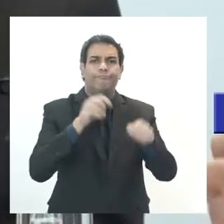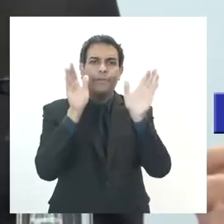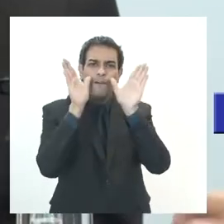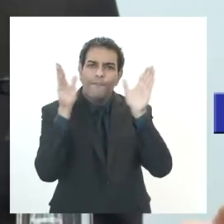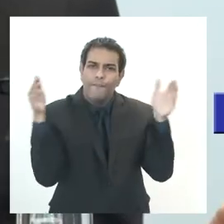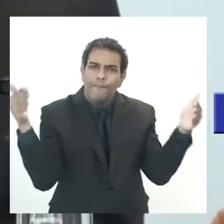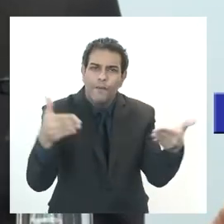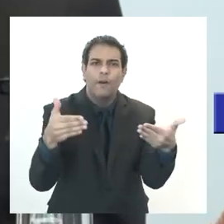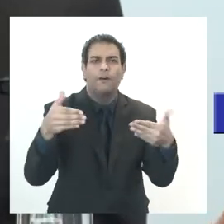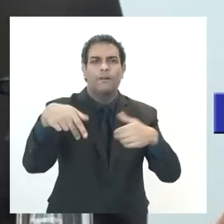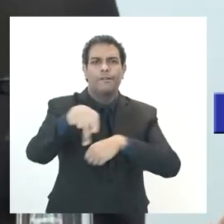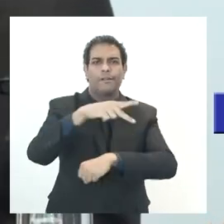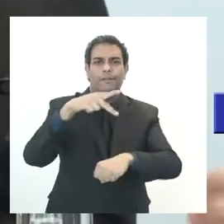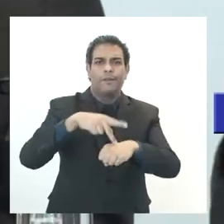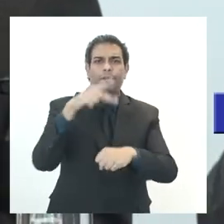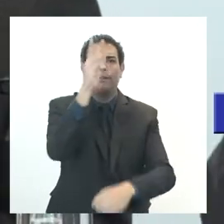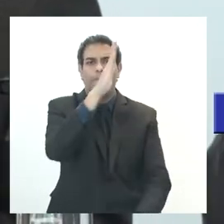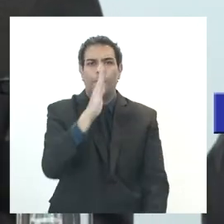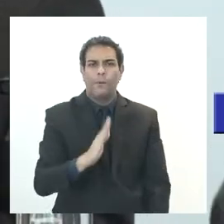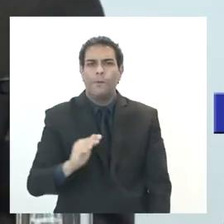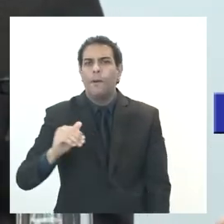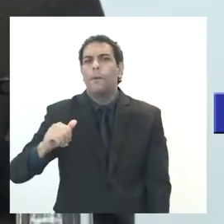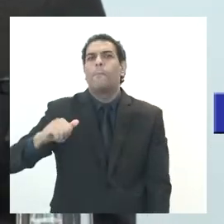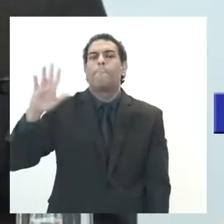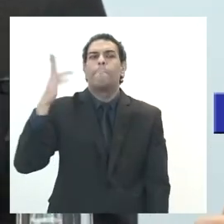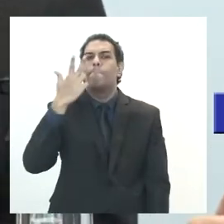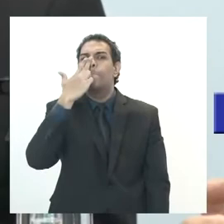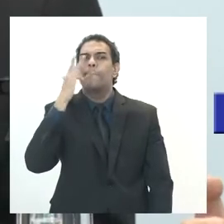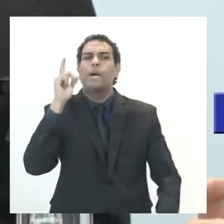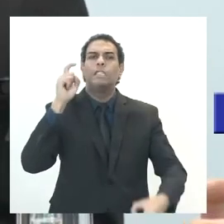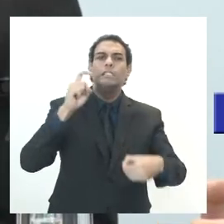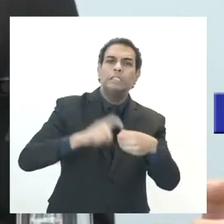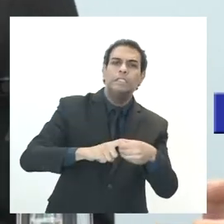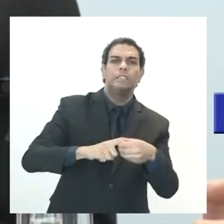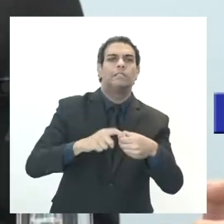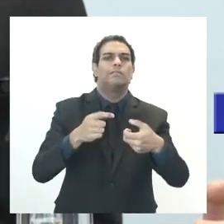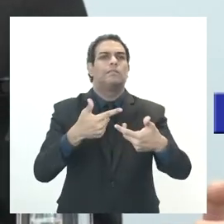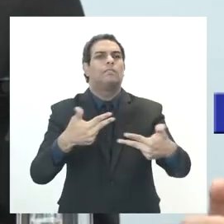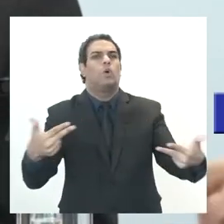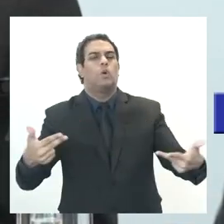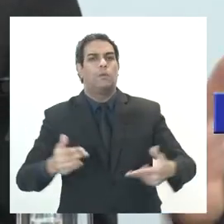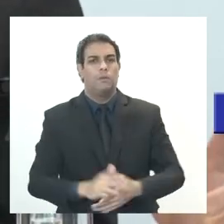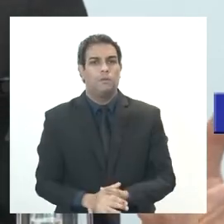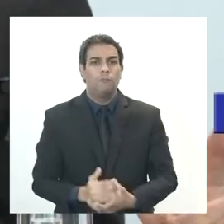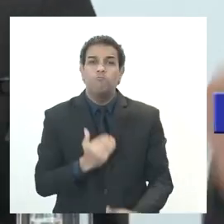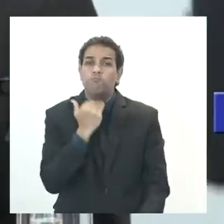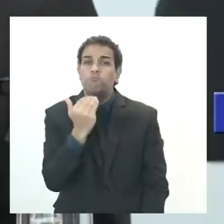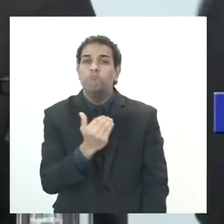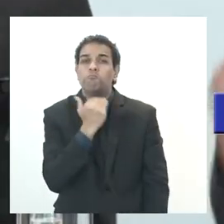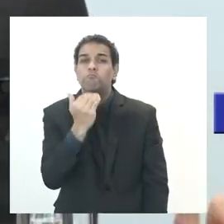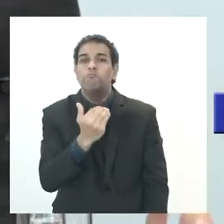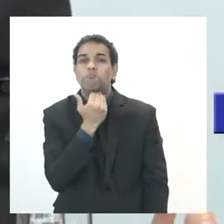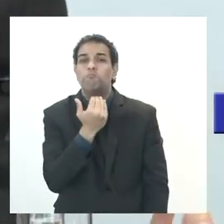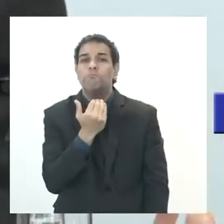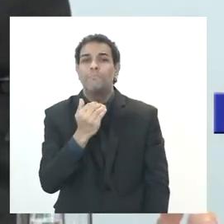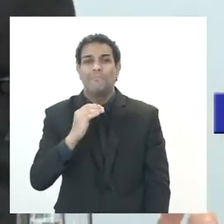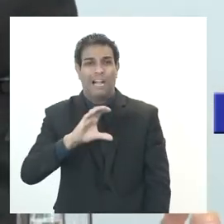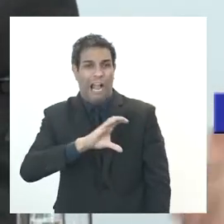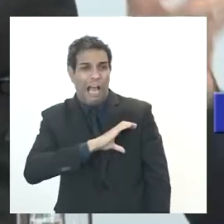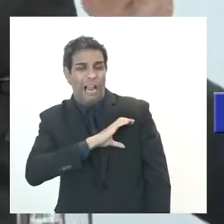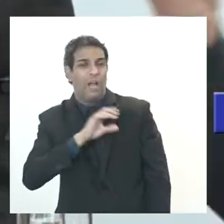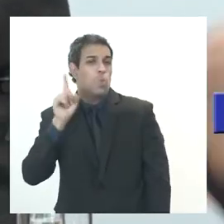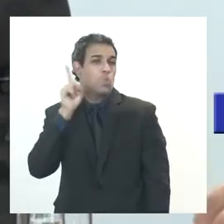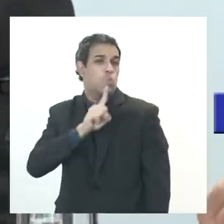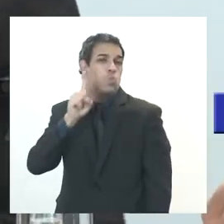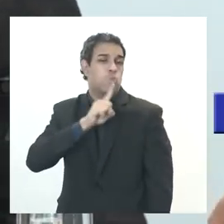cuja matriz energética é muito independente de hidroeletricidade não tem ninguém nem Canadá Estados